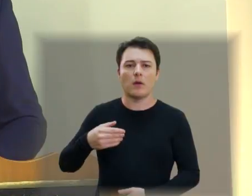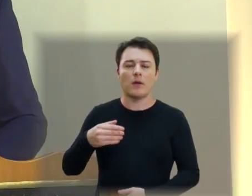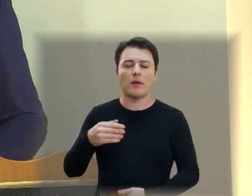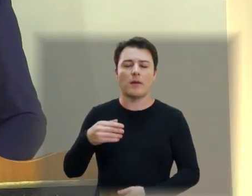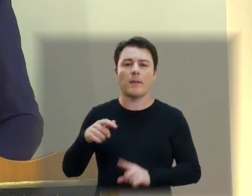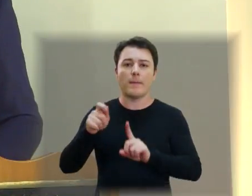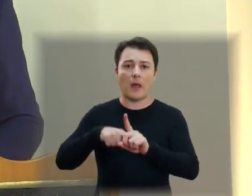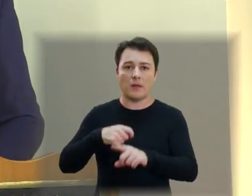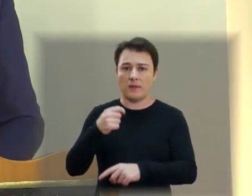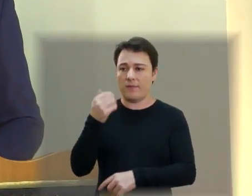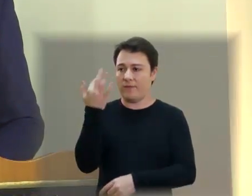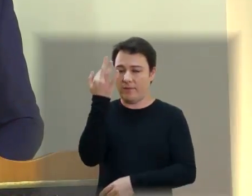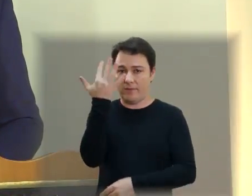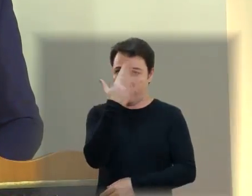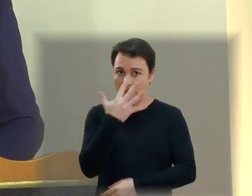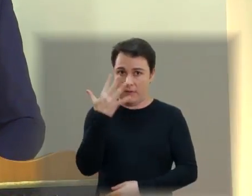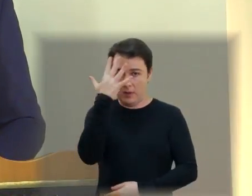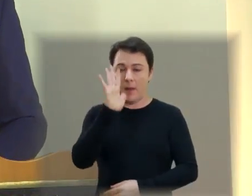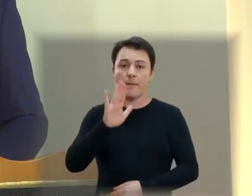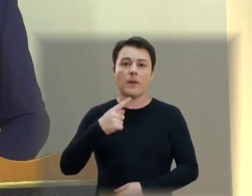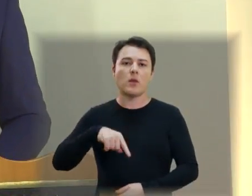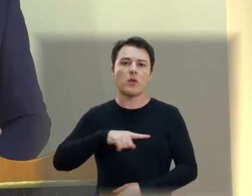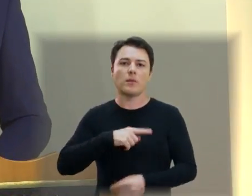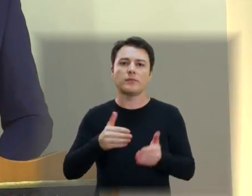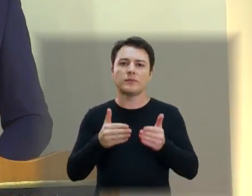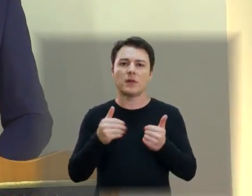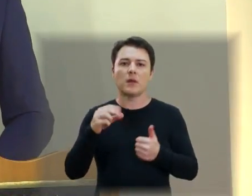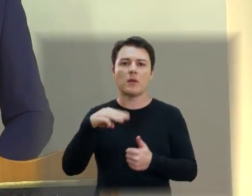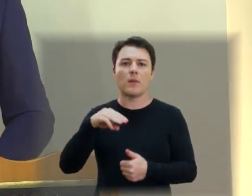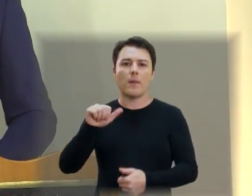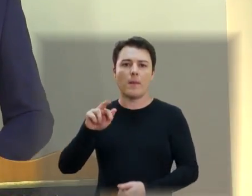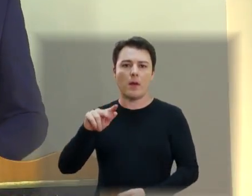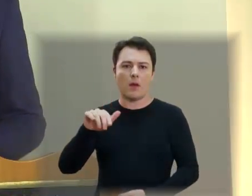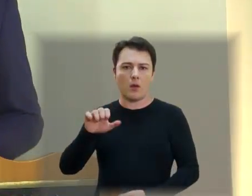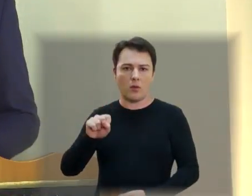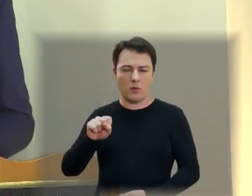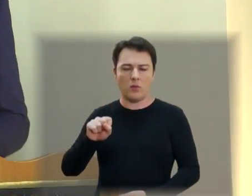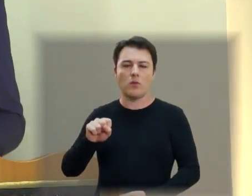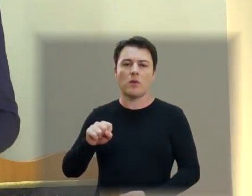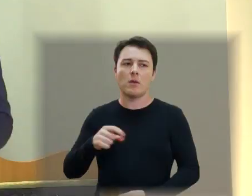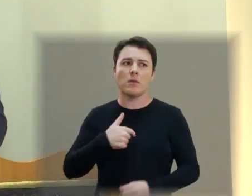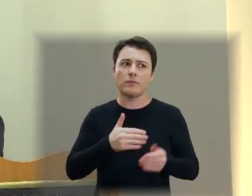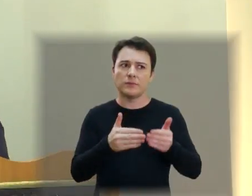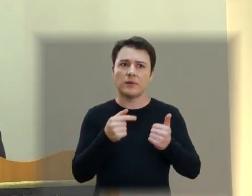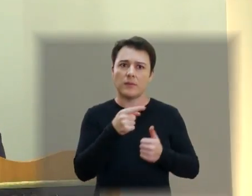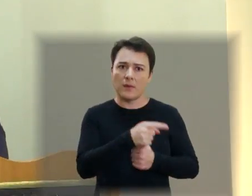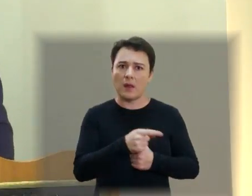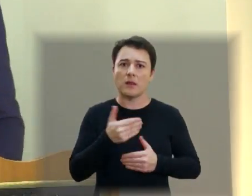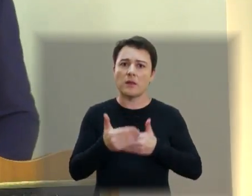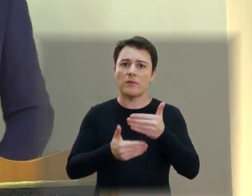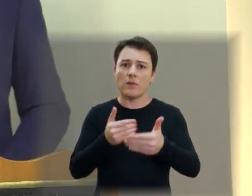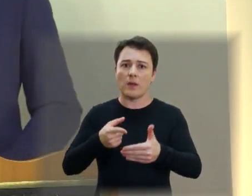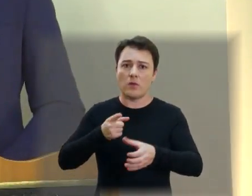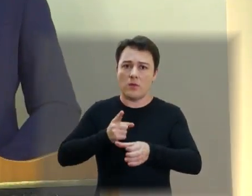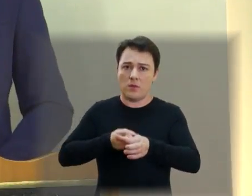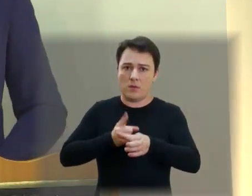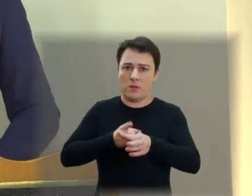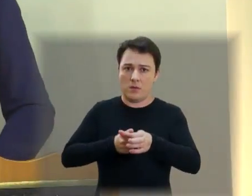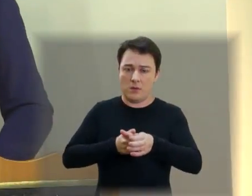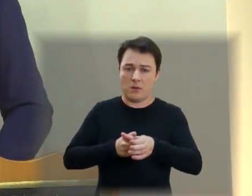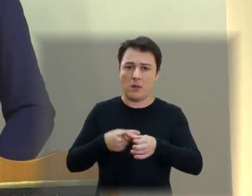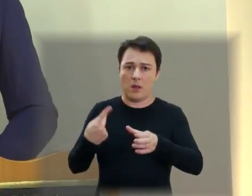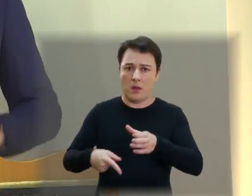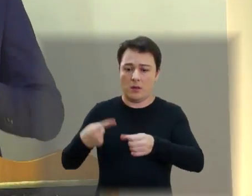PSDB, solicitamos ao Marco Vignoli, nosso secretário do Desenvolvimento Regional, Desenvolvimento do Interior, das cidades do